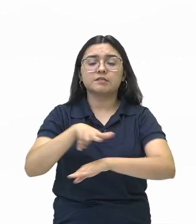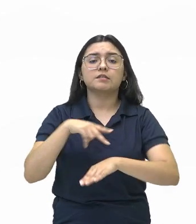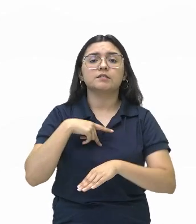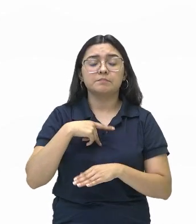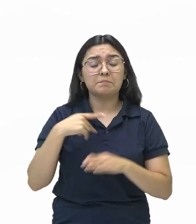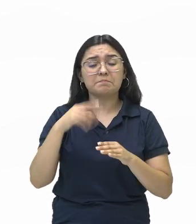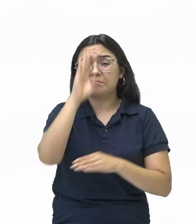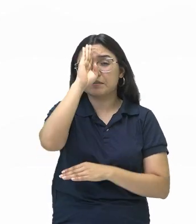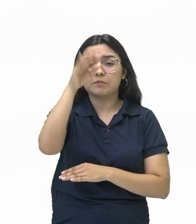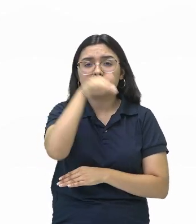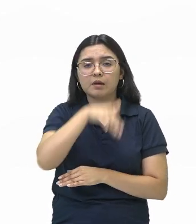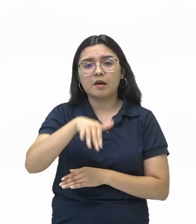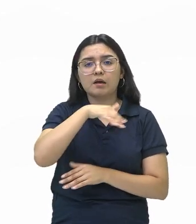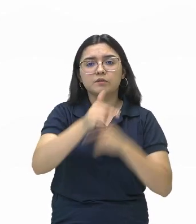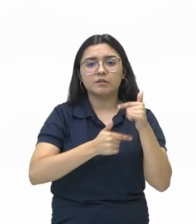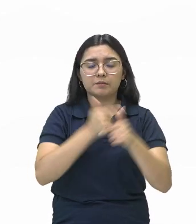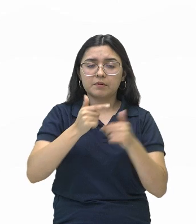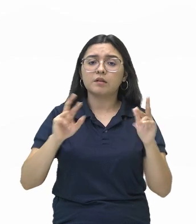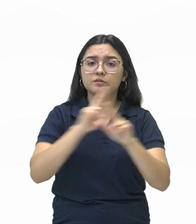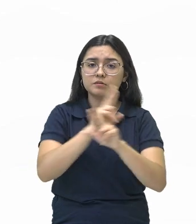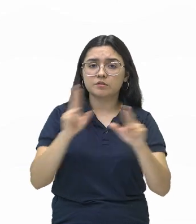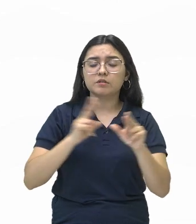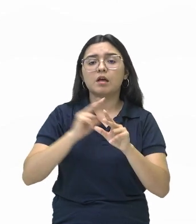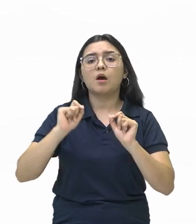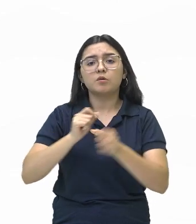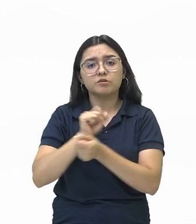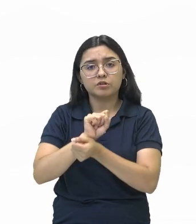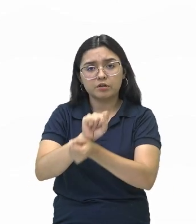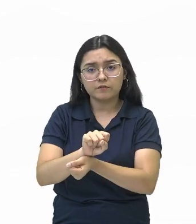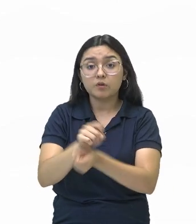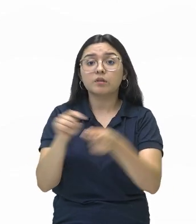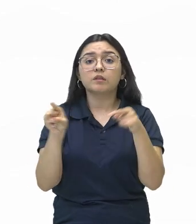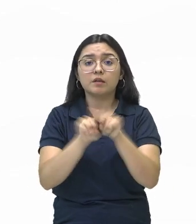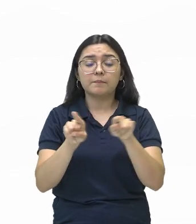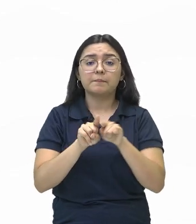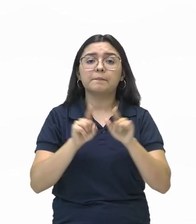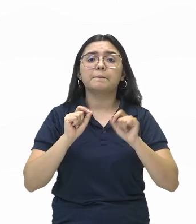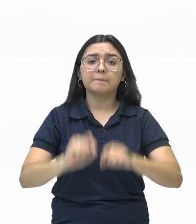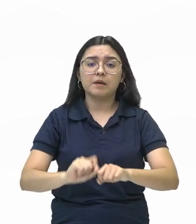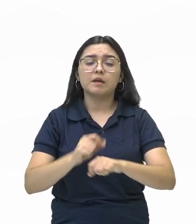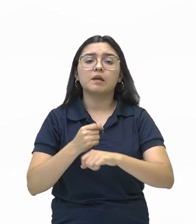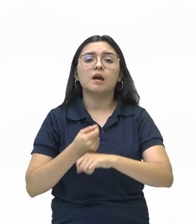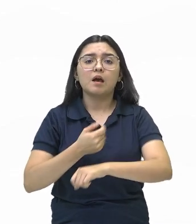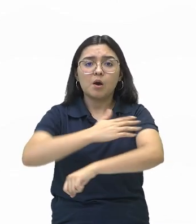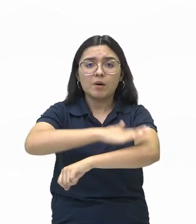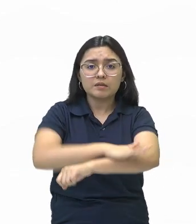E está ligado a esse sistema escravista e ao racismo que ficou